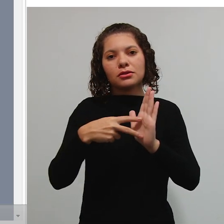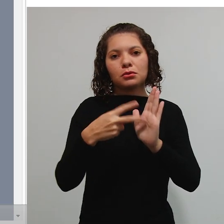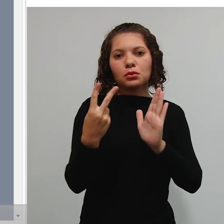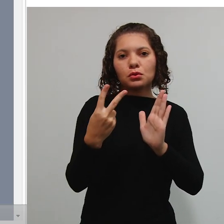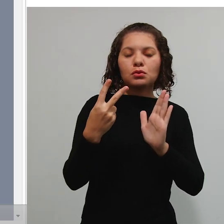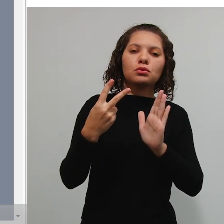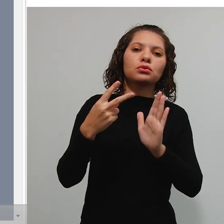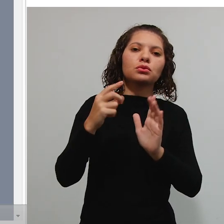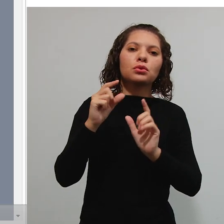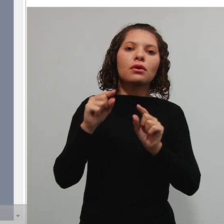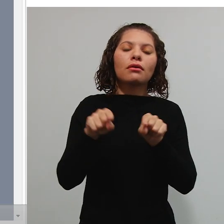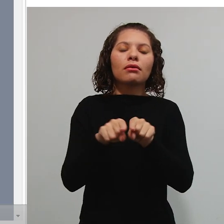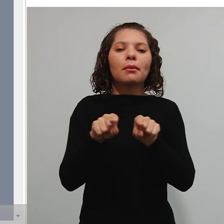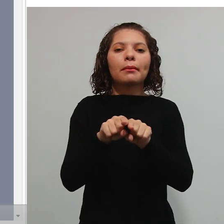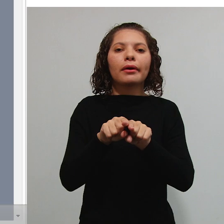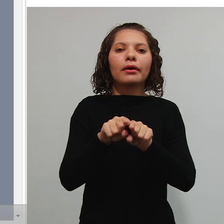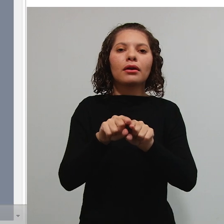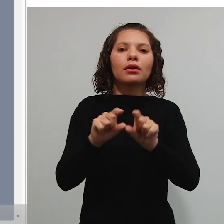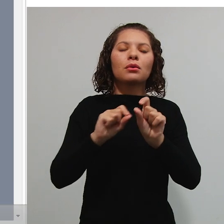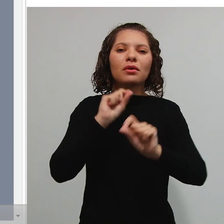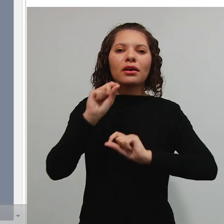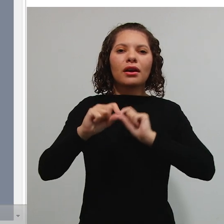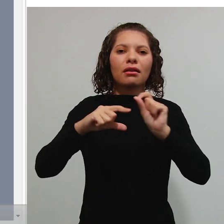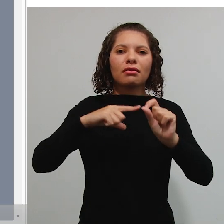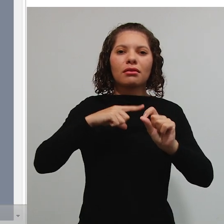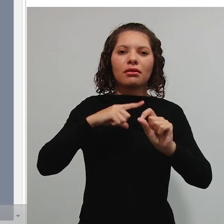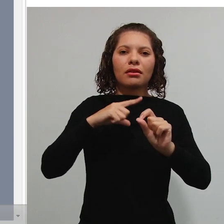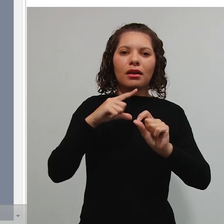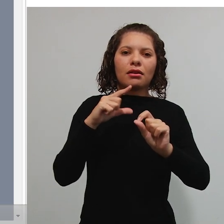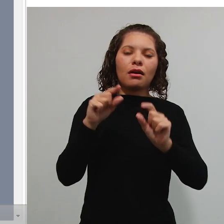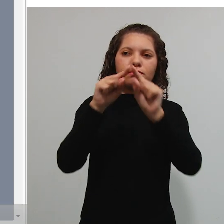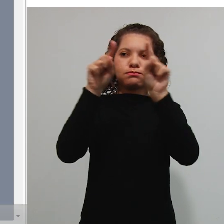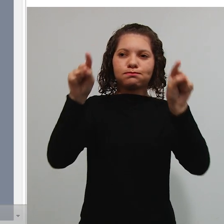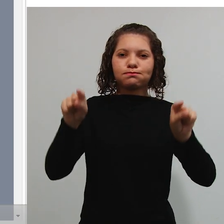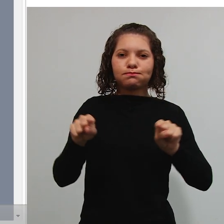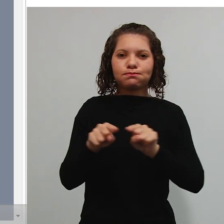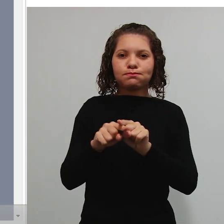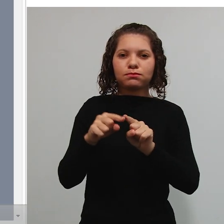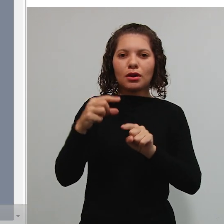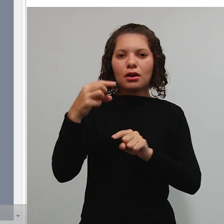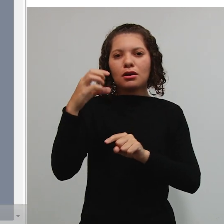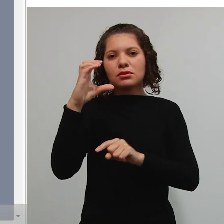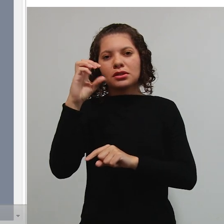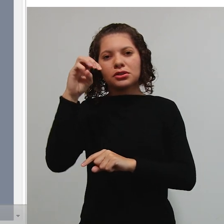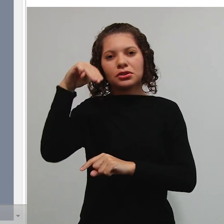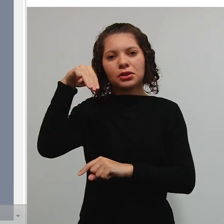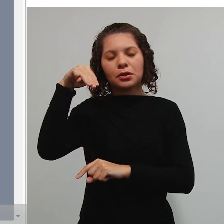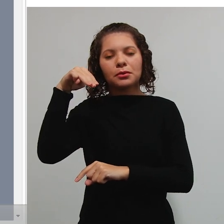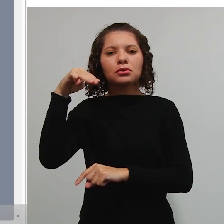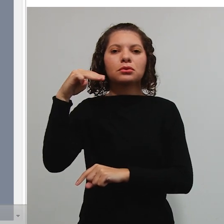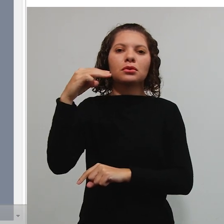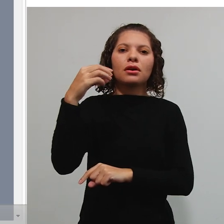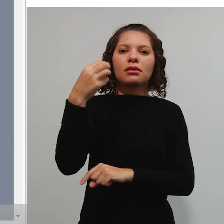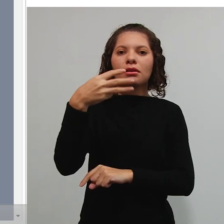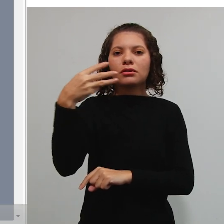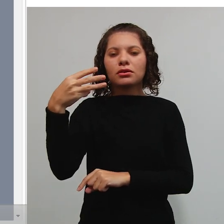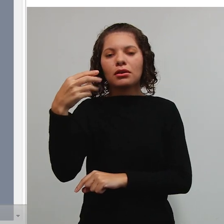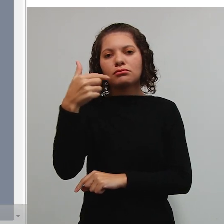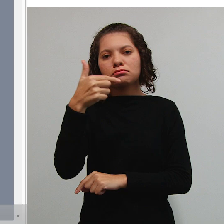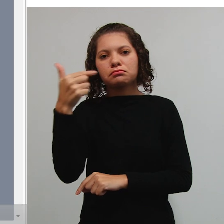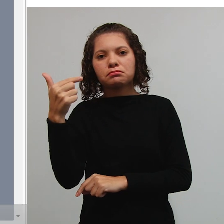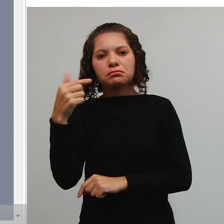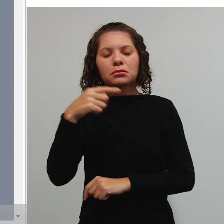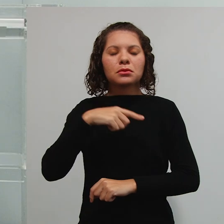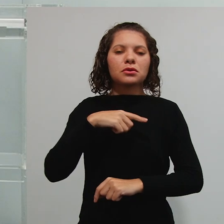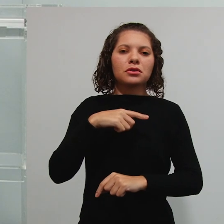são arábicos, as margens são 3322, a fonte é o quê? A fonte é Arial ou